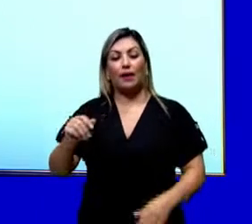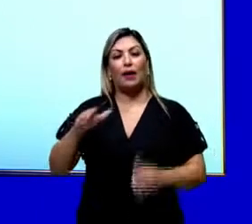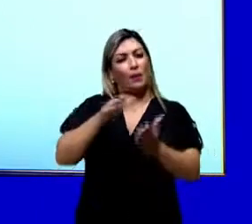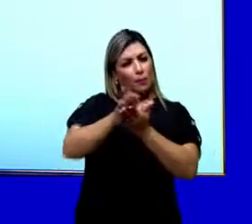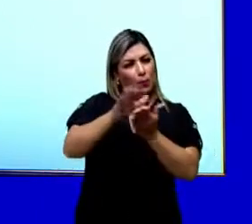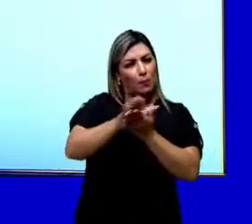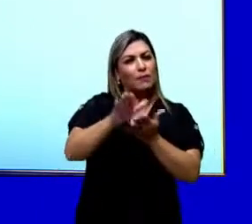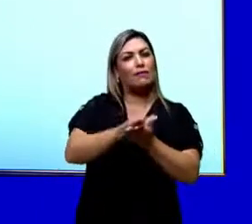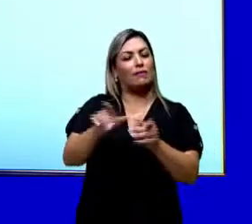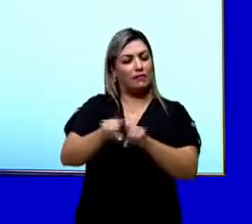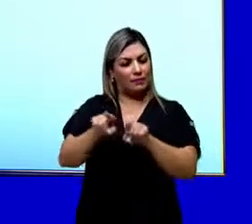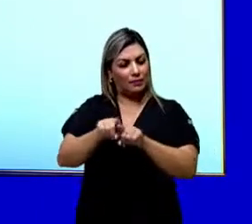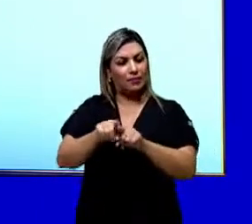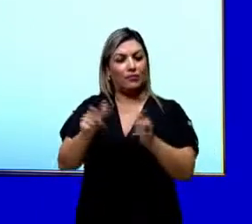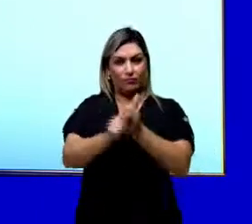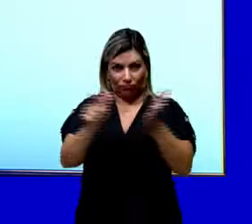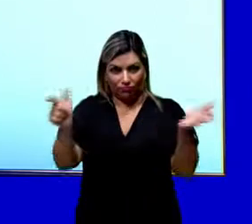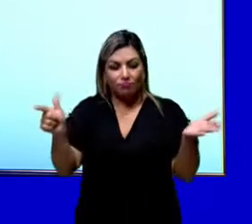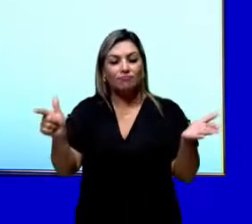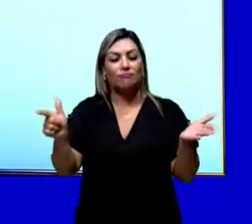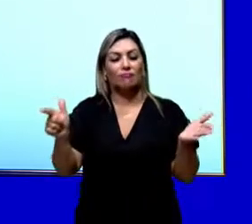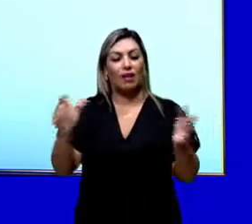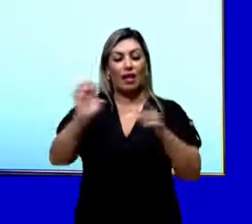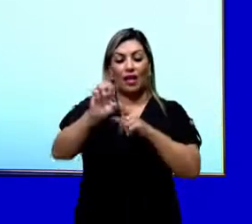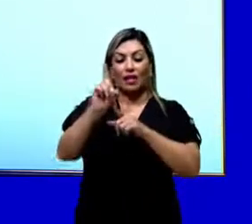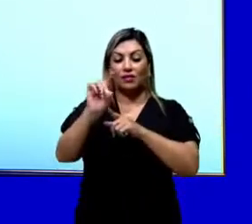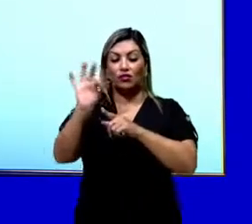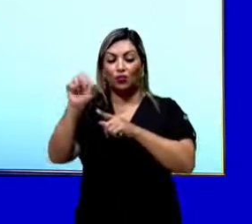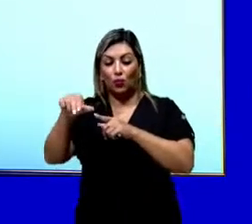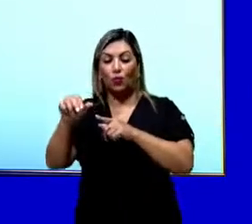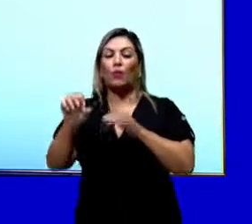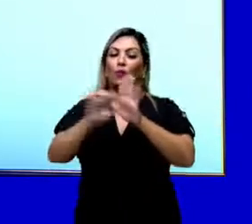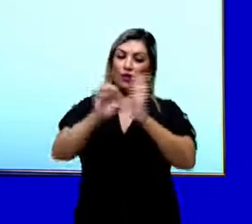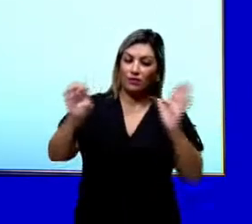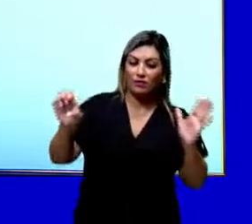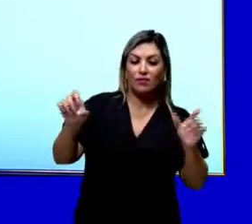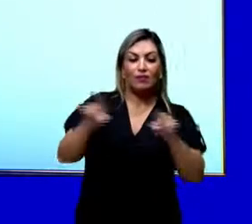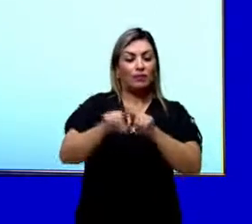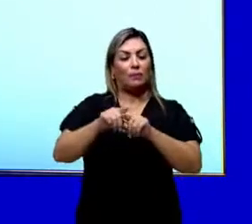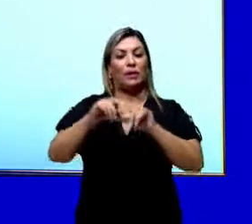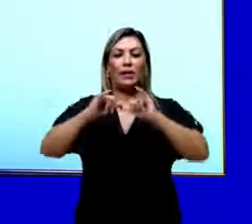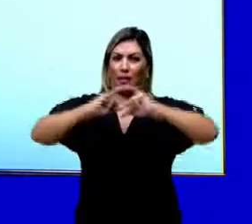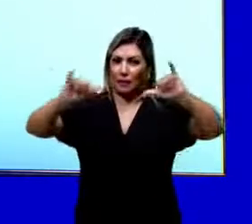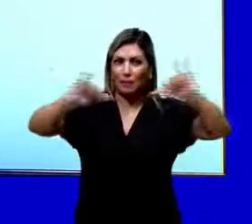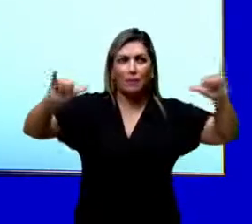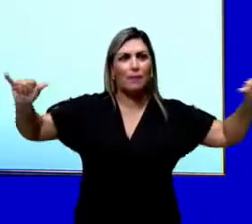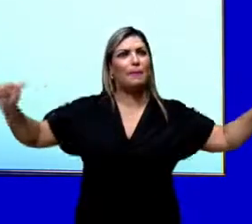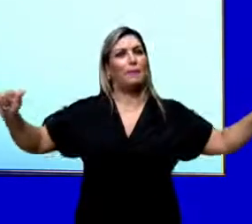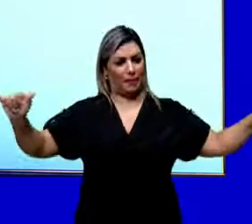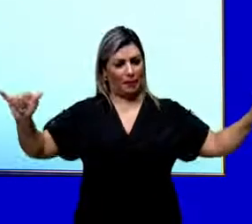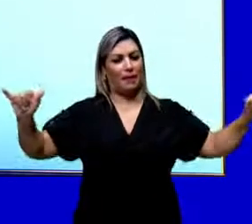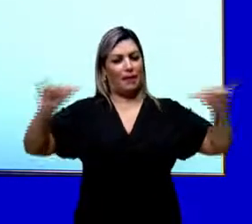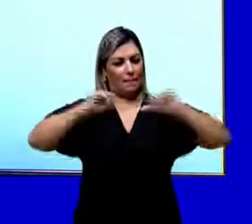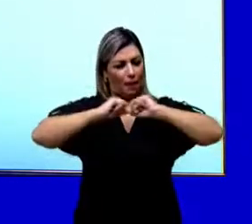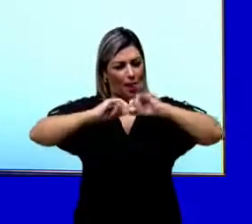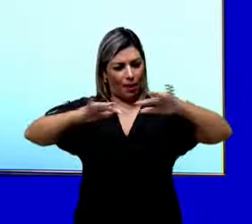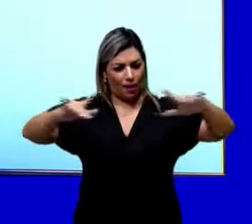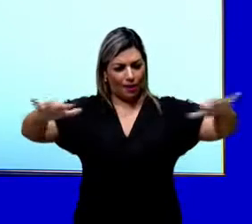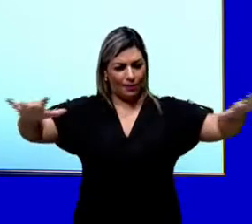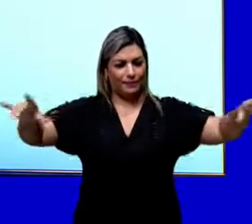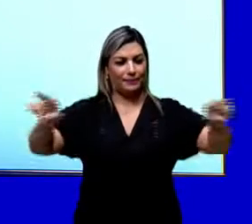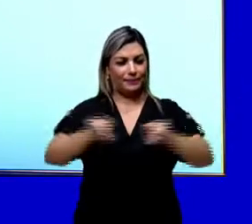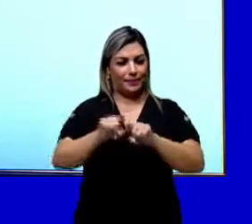que é o jornal aquele impresso e dition edição publicity a repercussão na publicidade